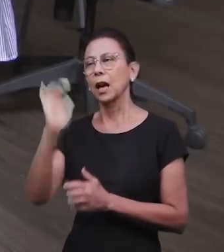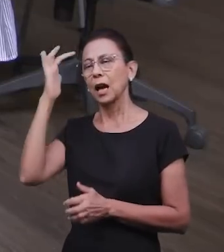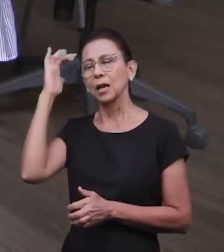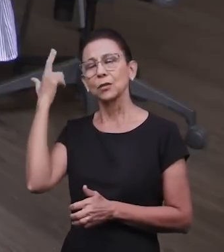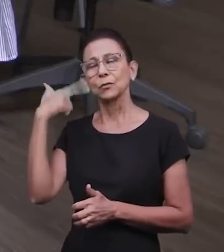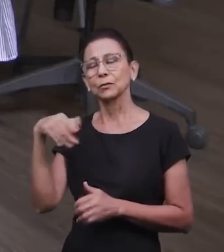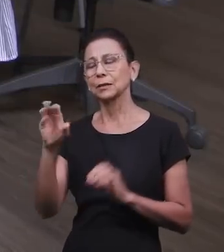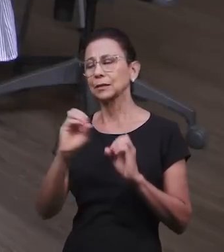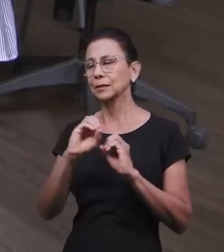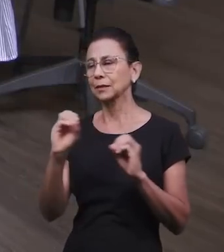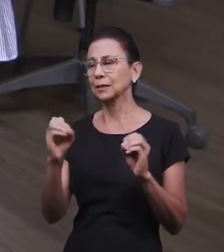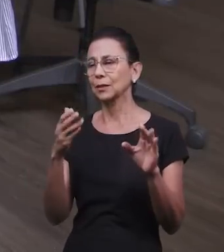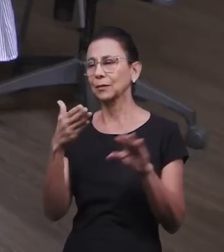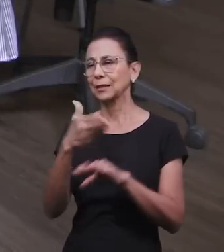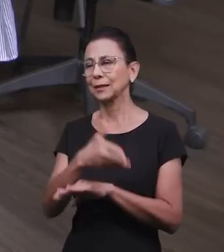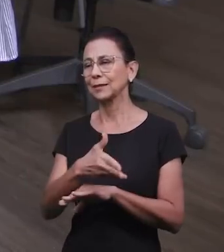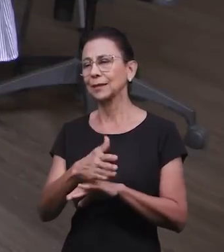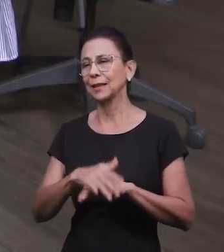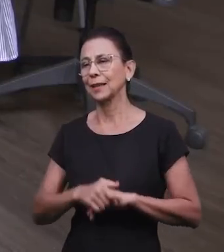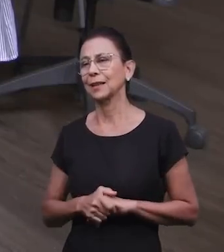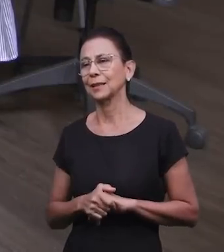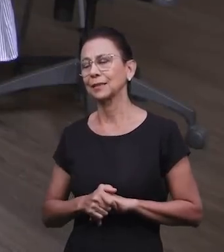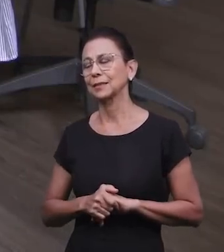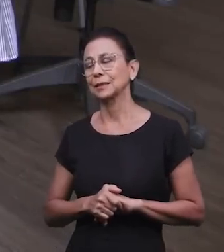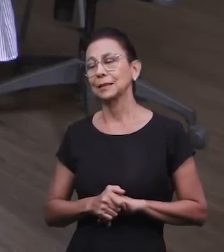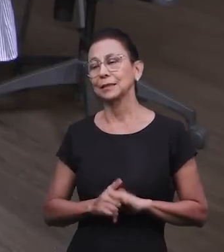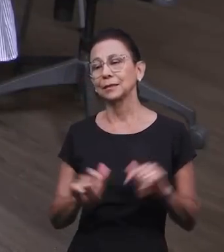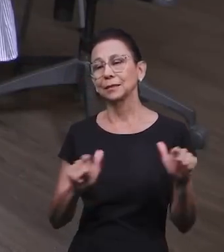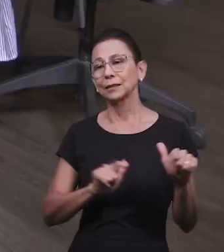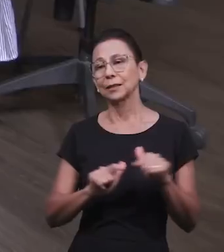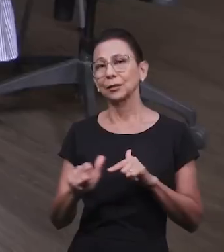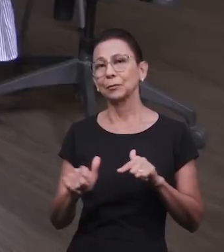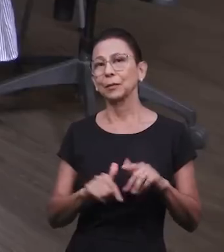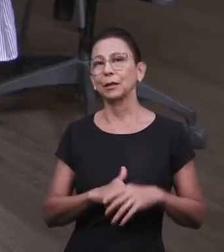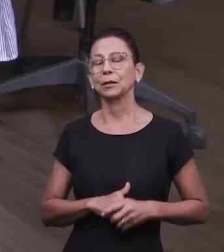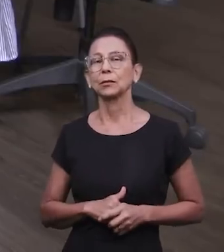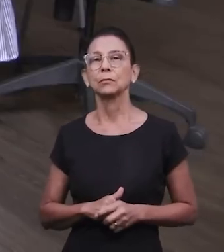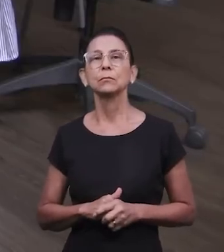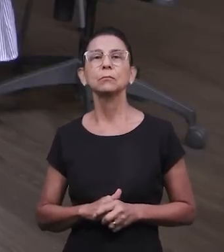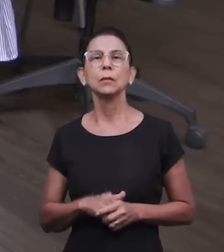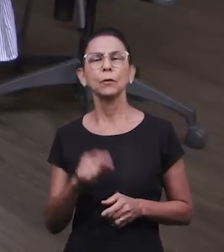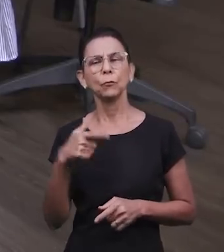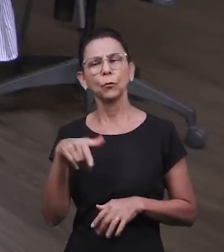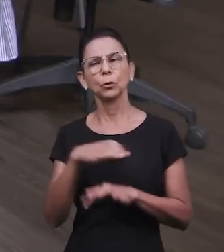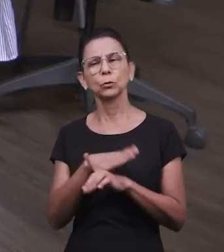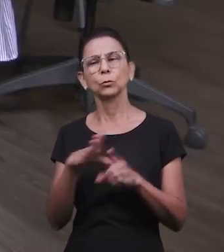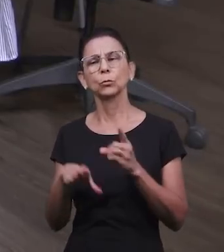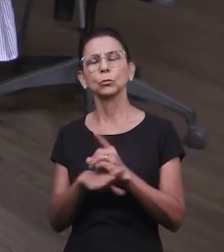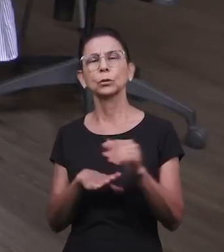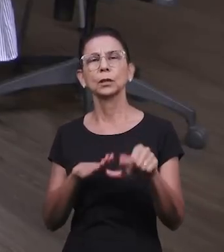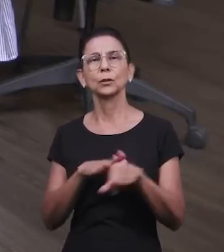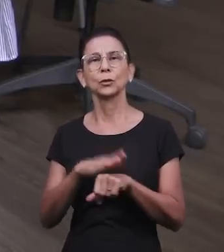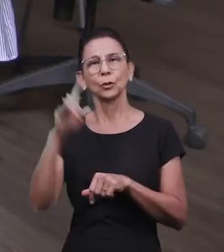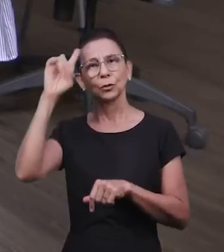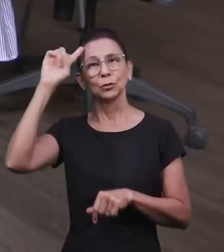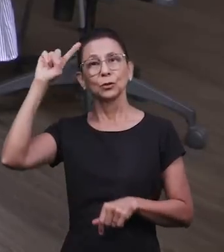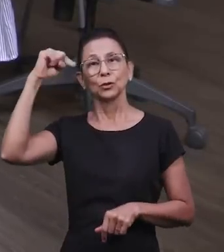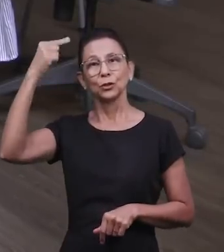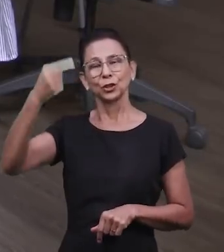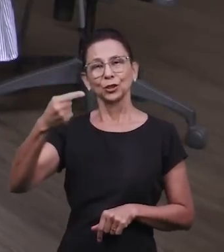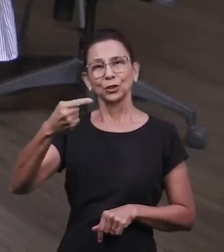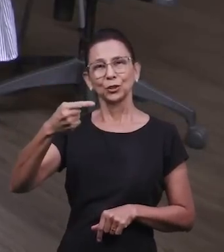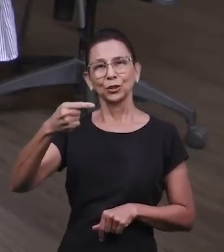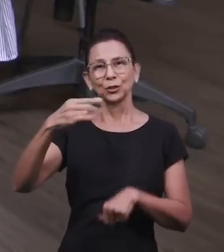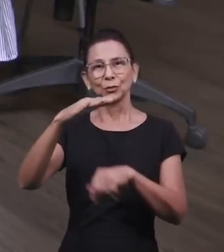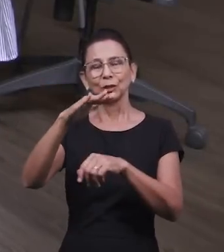vou conseguir entrar nesse emprego, e à noite eles ouviram o culto na igreja. No dia seguinte ele foi chamado e